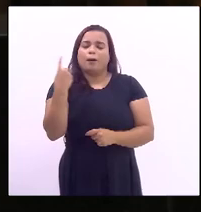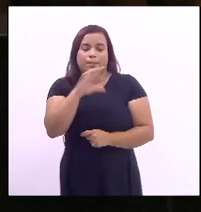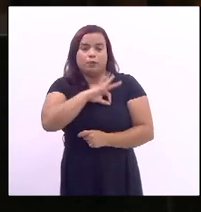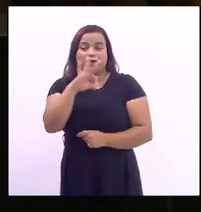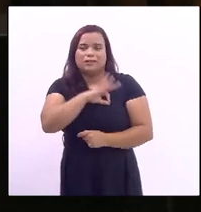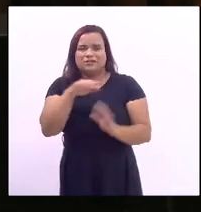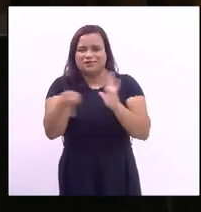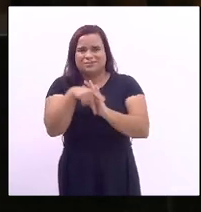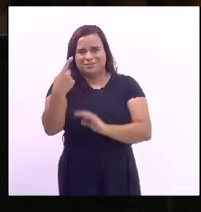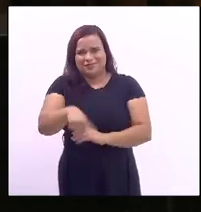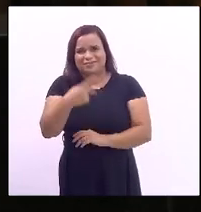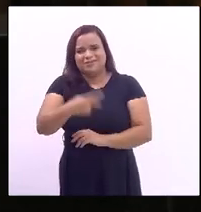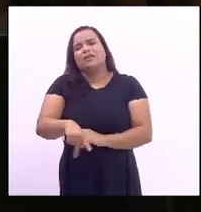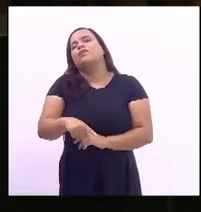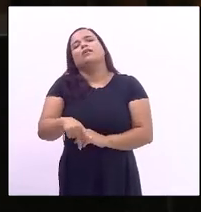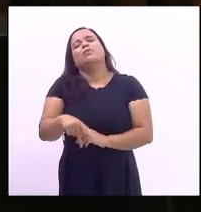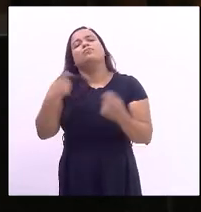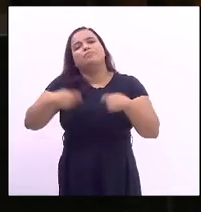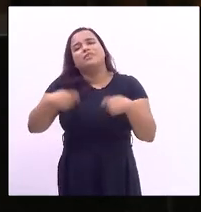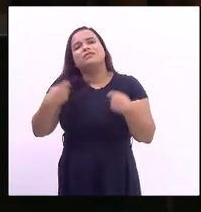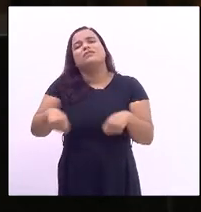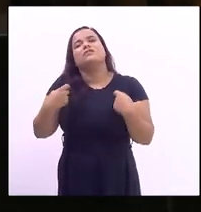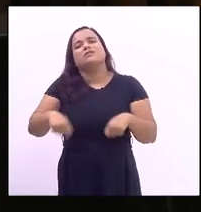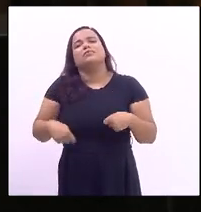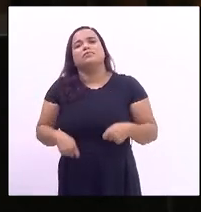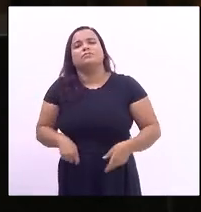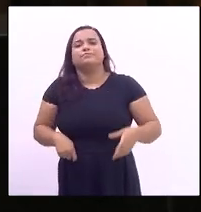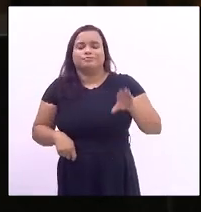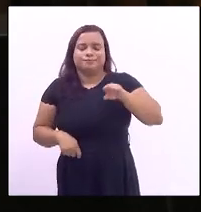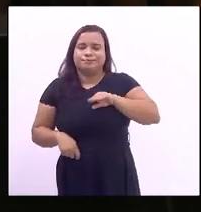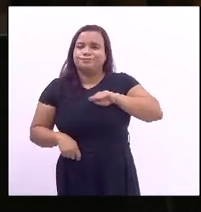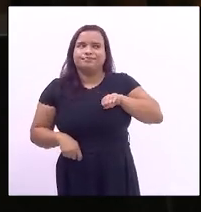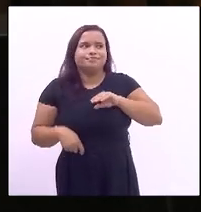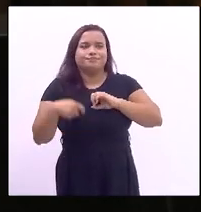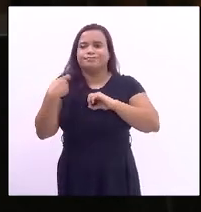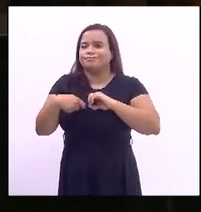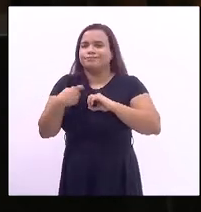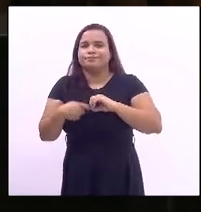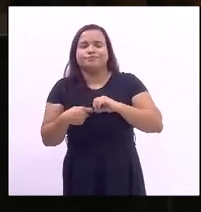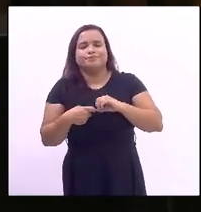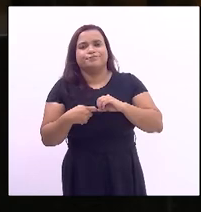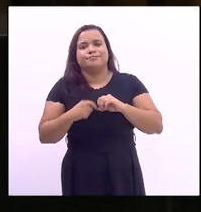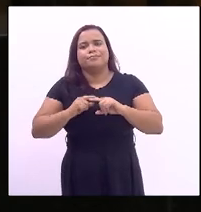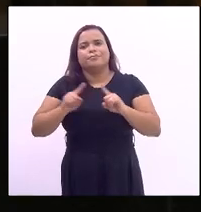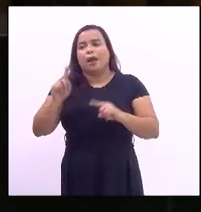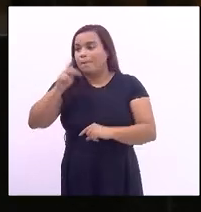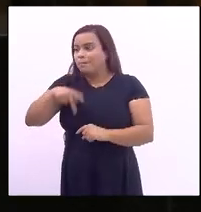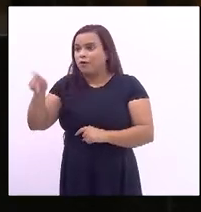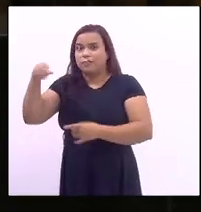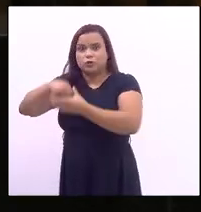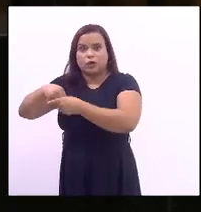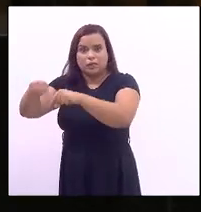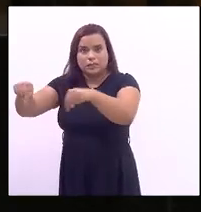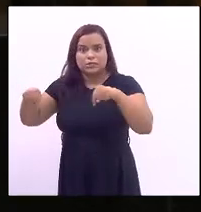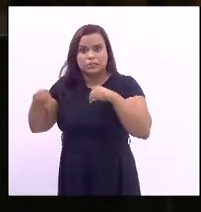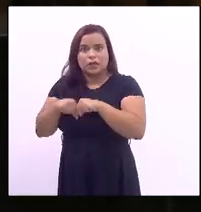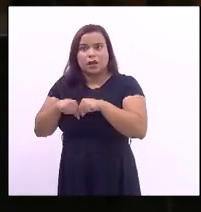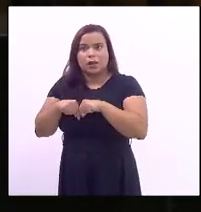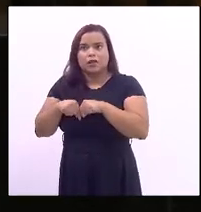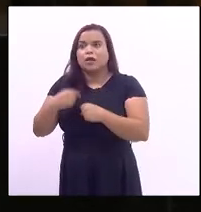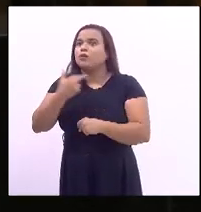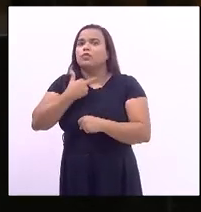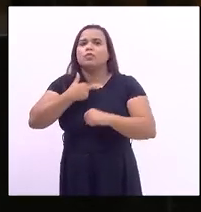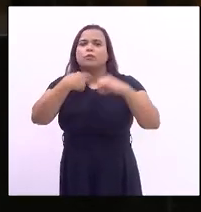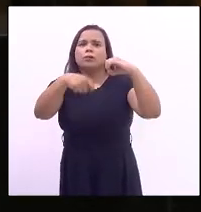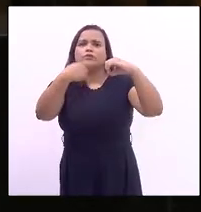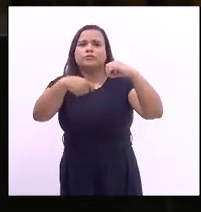policiais precisam andar com as suas câmeras na farda mas um professor em sala de aula não pode